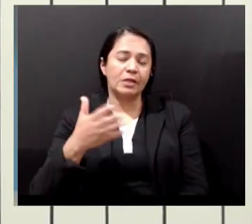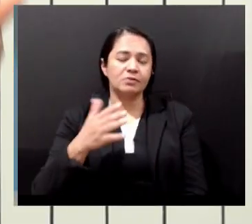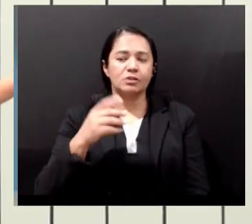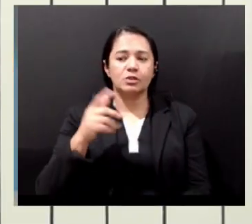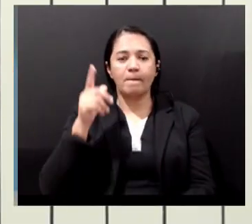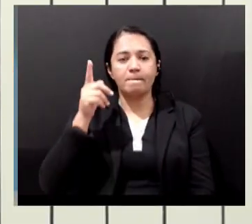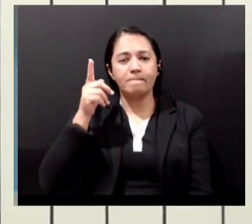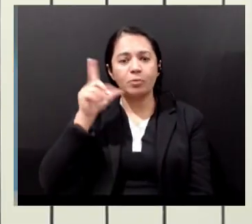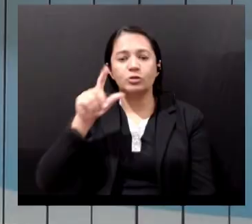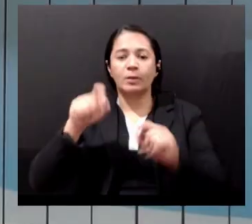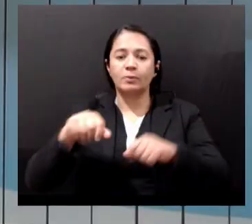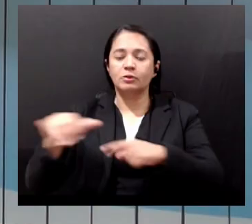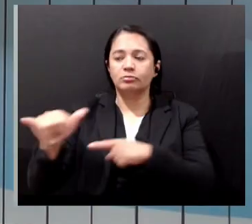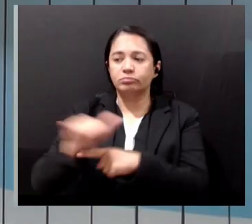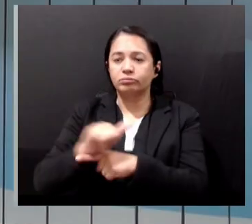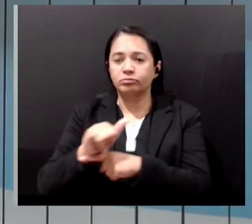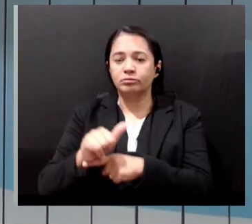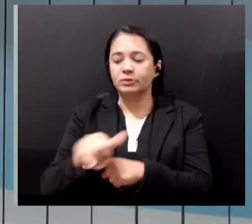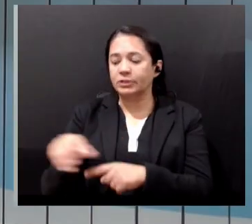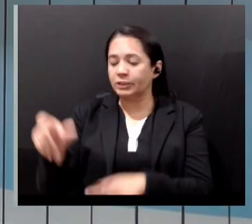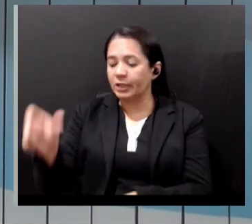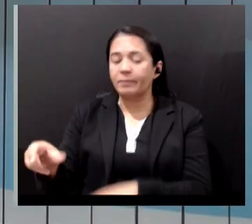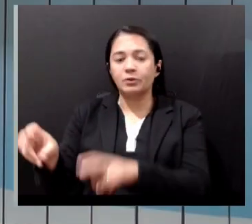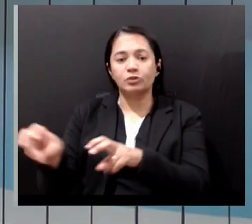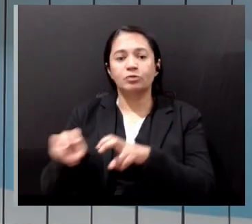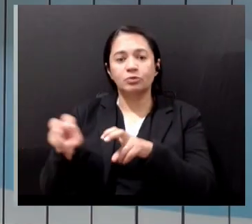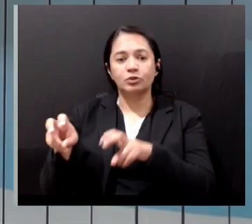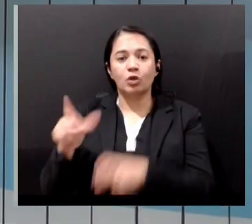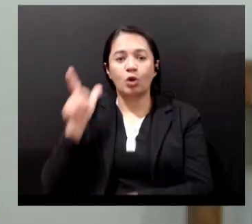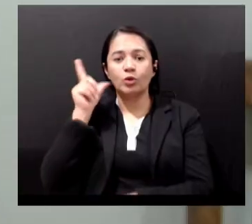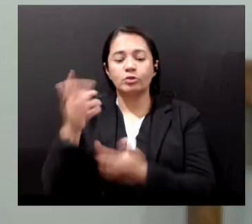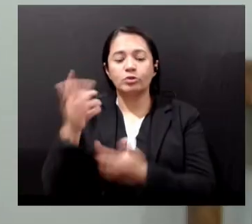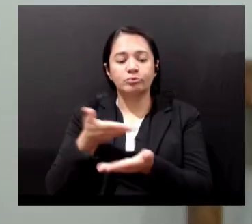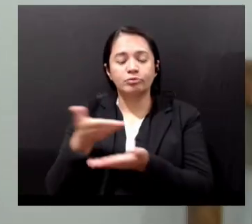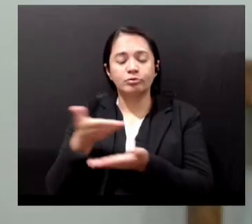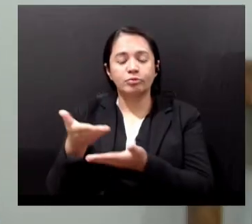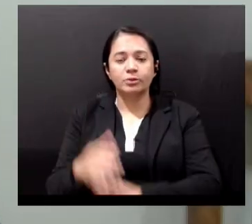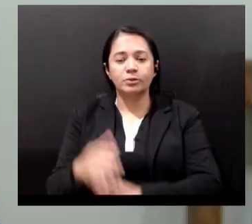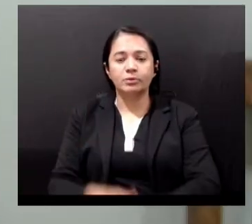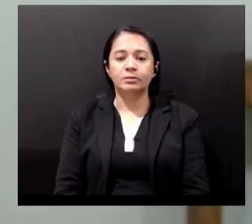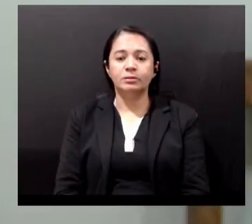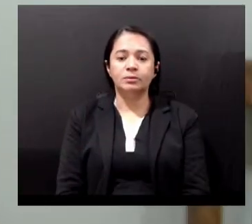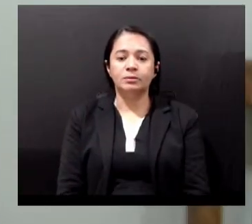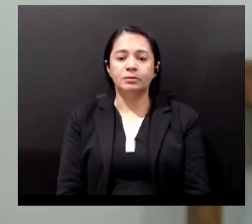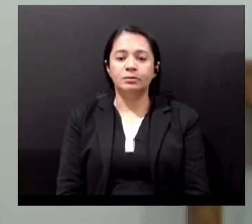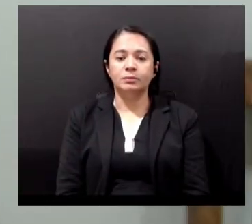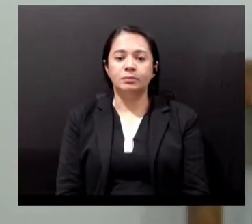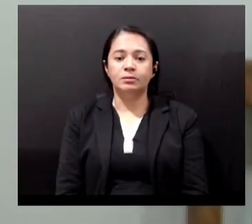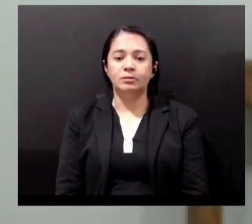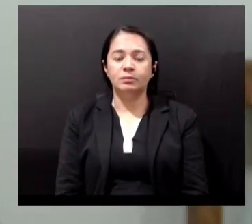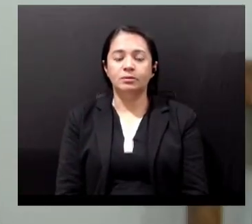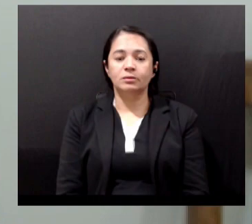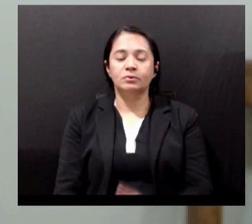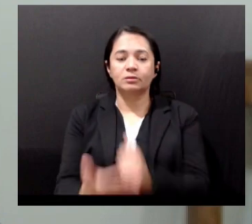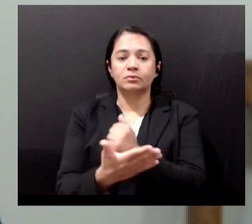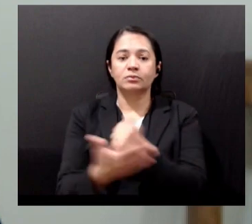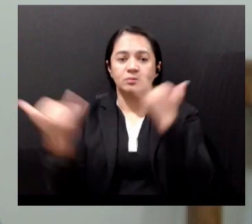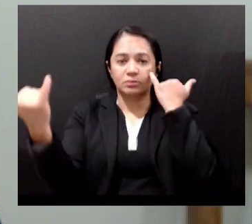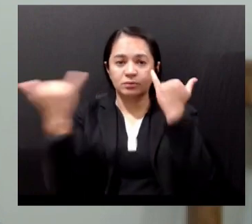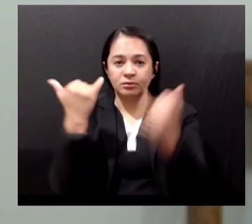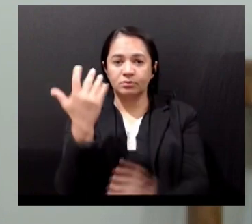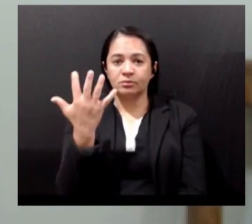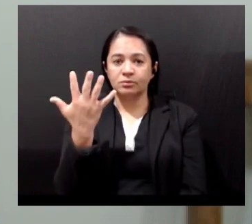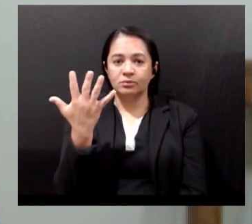para que esse pequeno e médio produtor lide com essa situação? Com base em dados